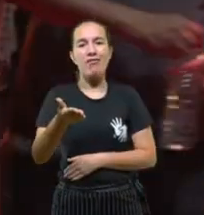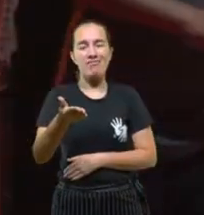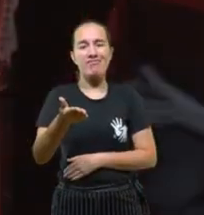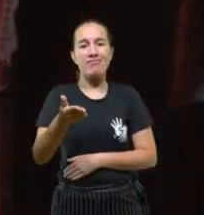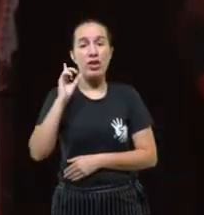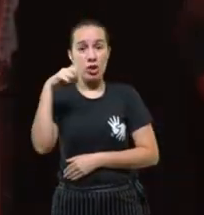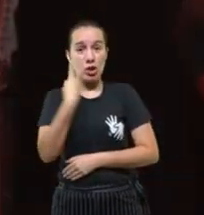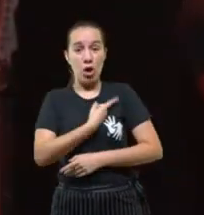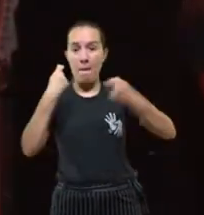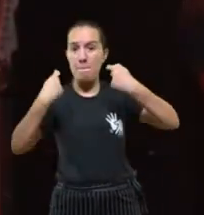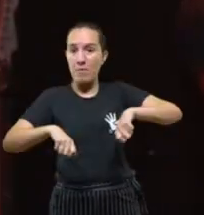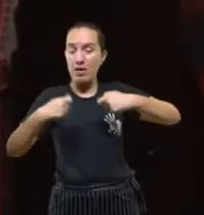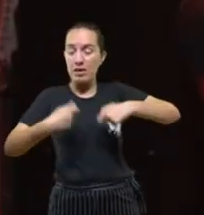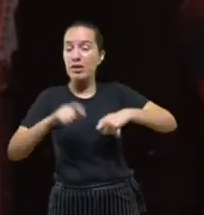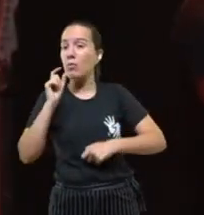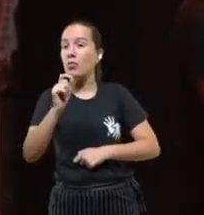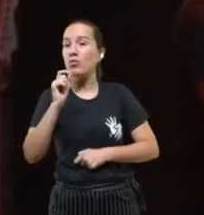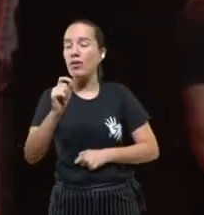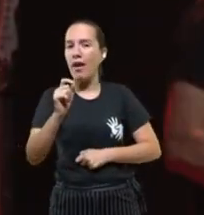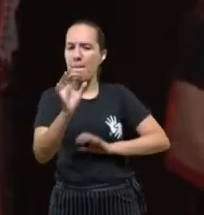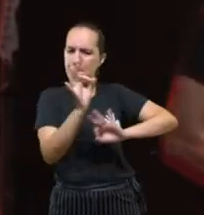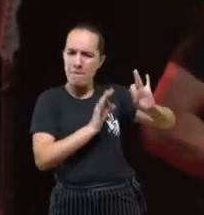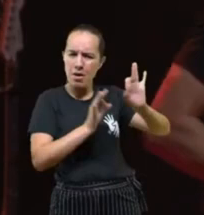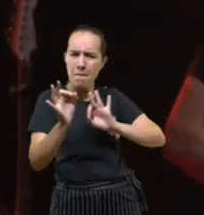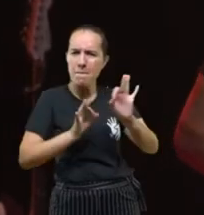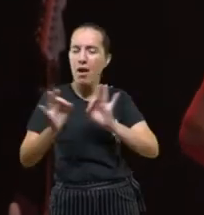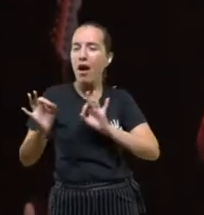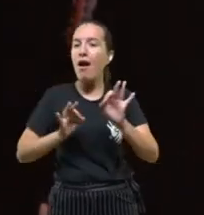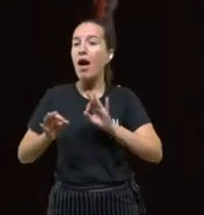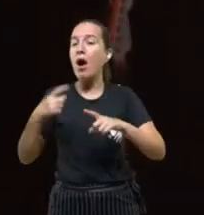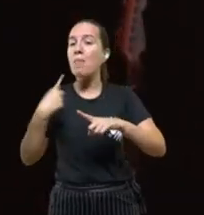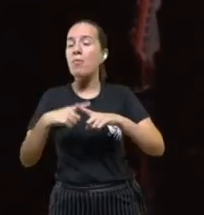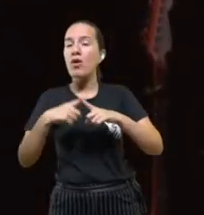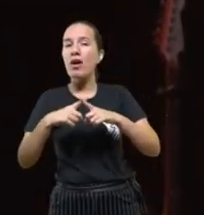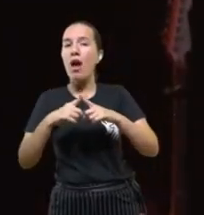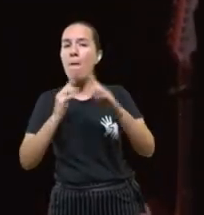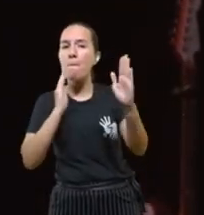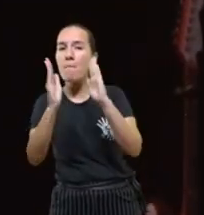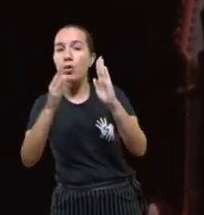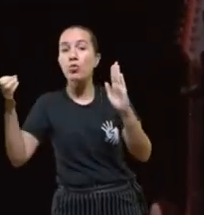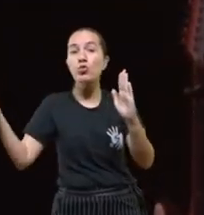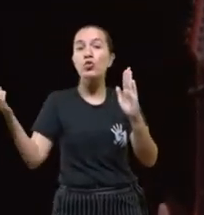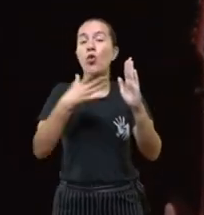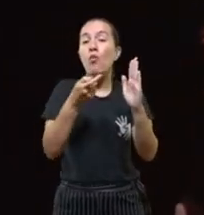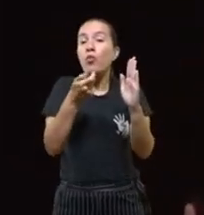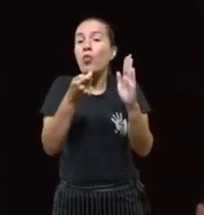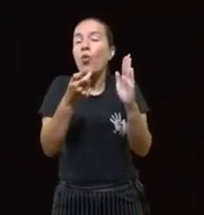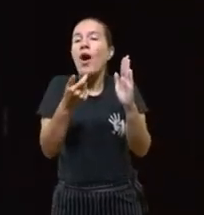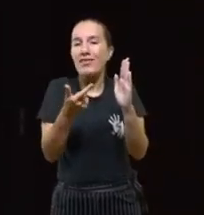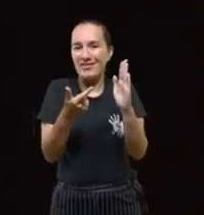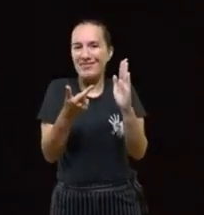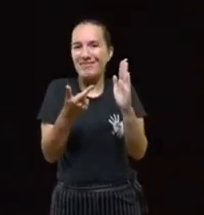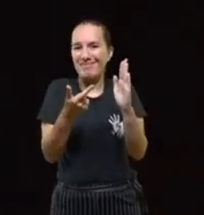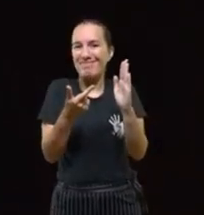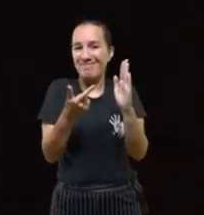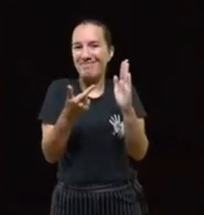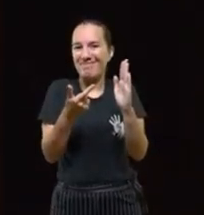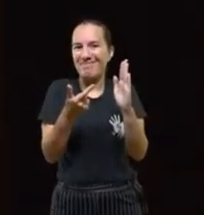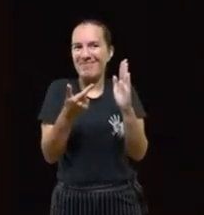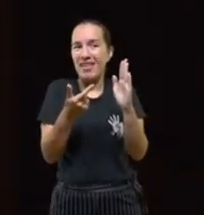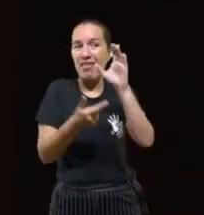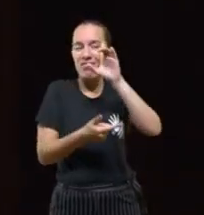isso agora. É, se prepare por aquilo que está por vir.